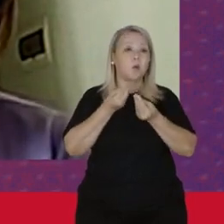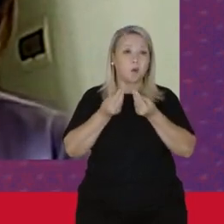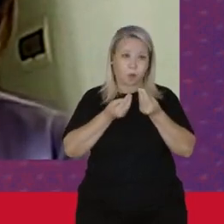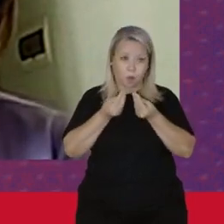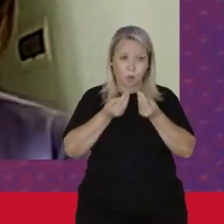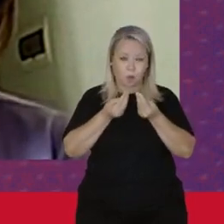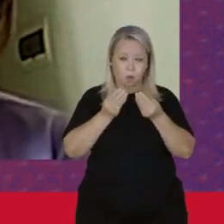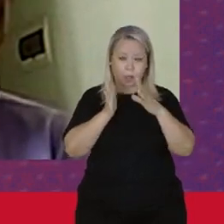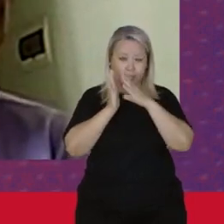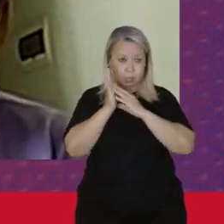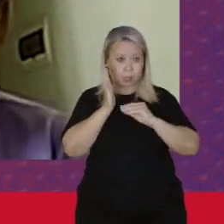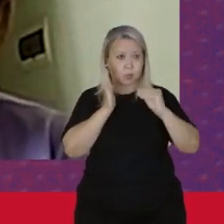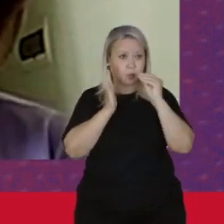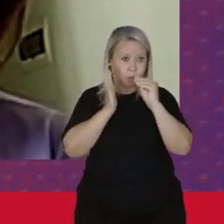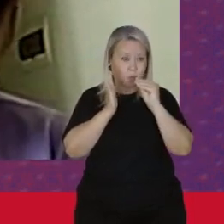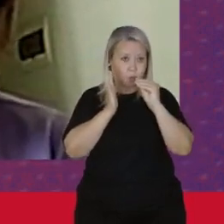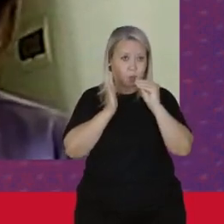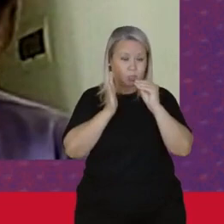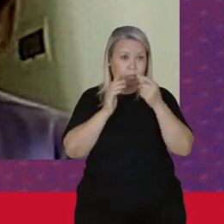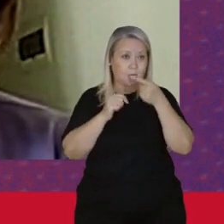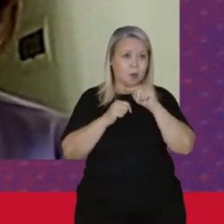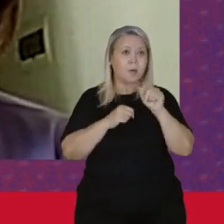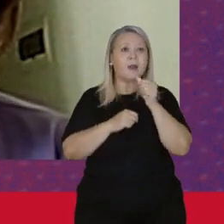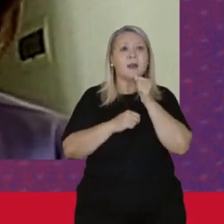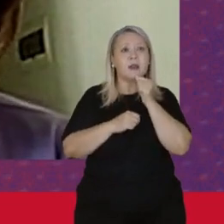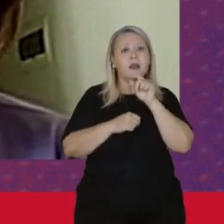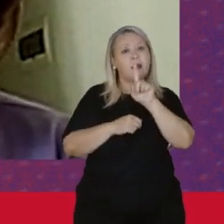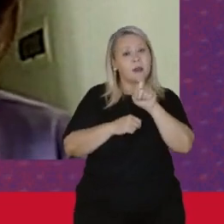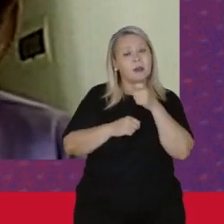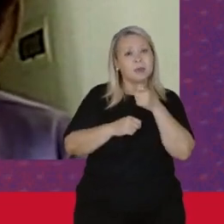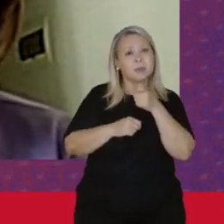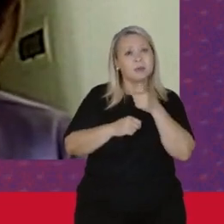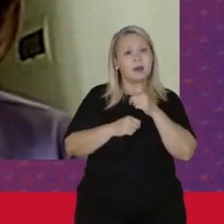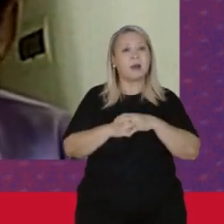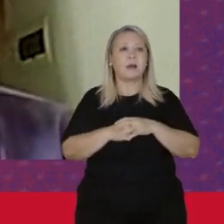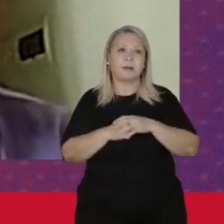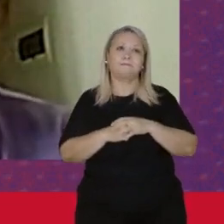esse modelo, né, que foi e ainda é a aposta